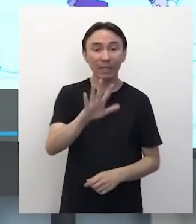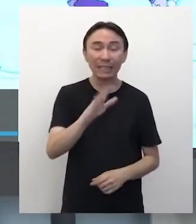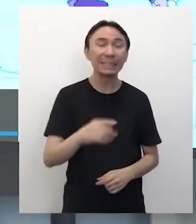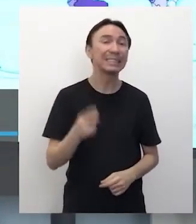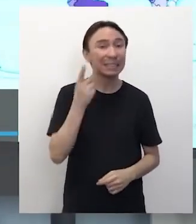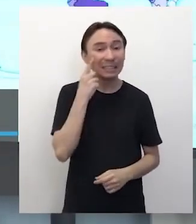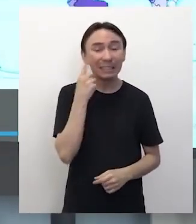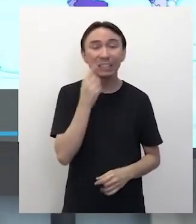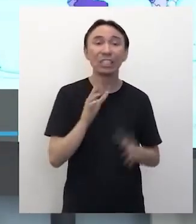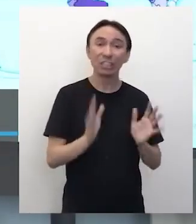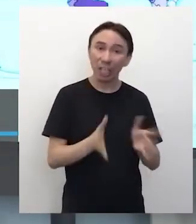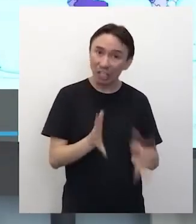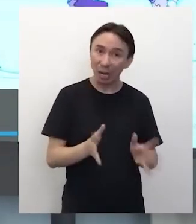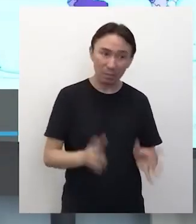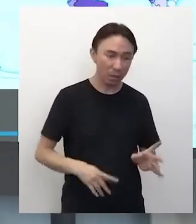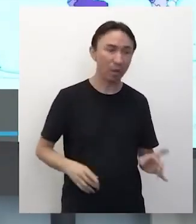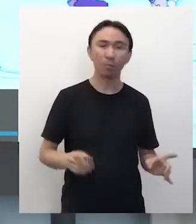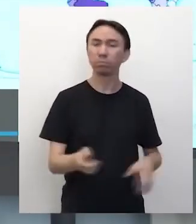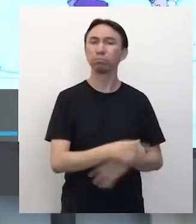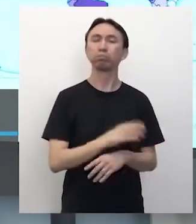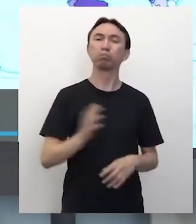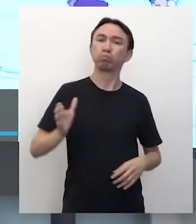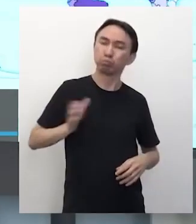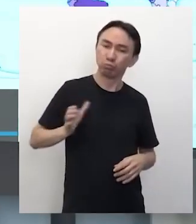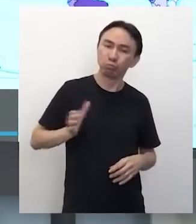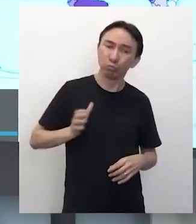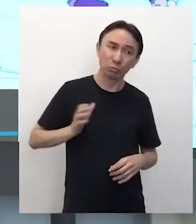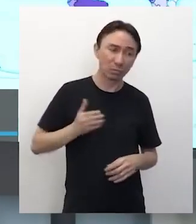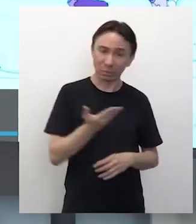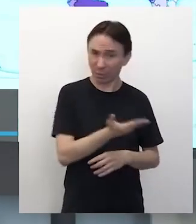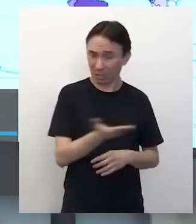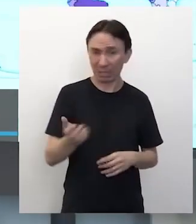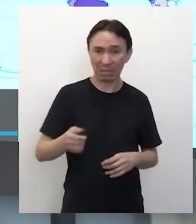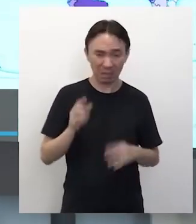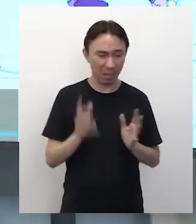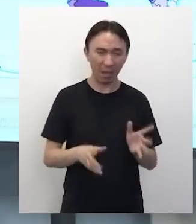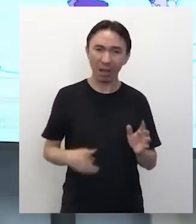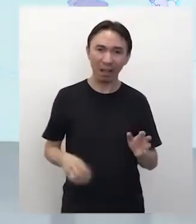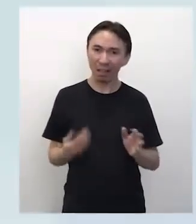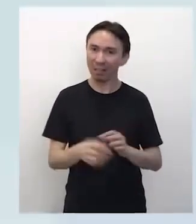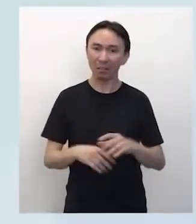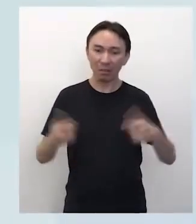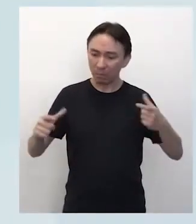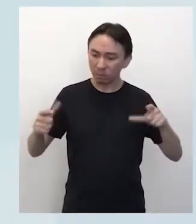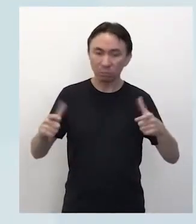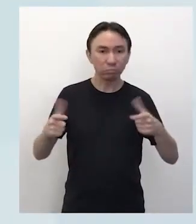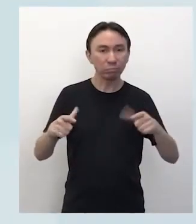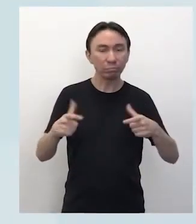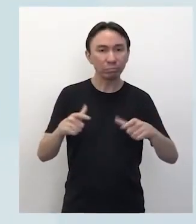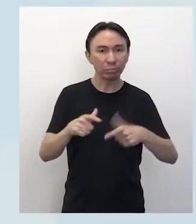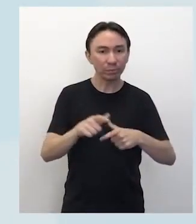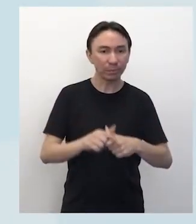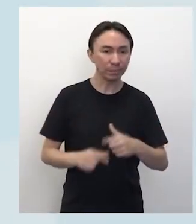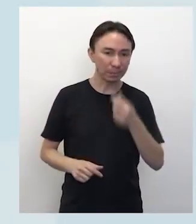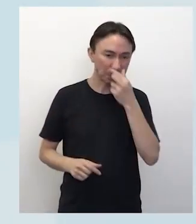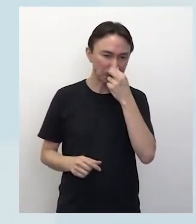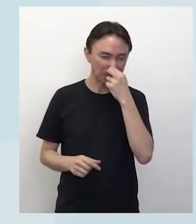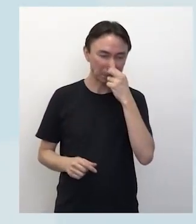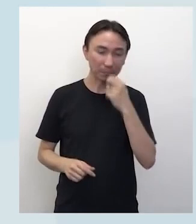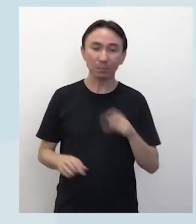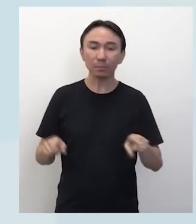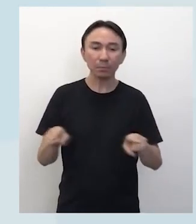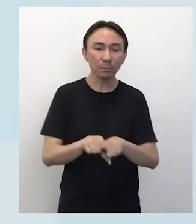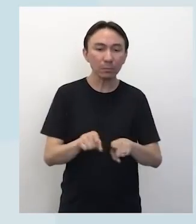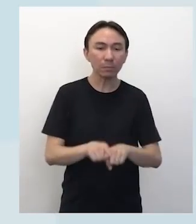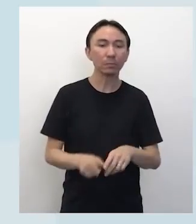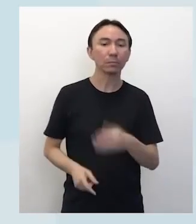de crescimento vegetativo negativo, tá certo? Tem também aí a população urbana, vamos acompanhar aí na tela,